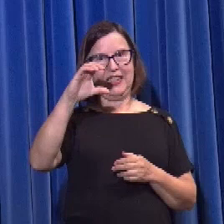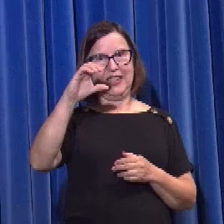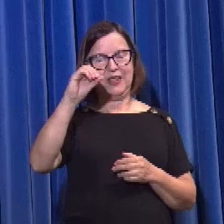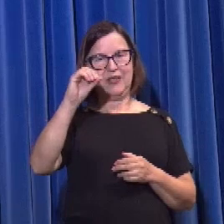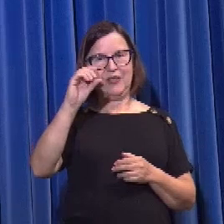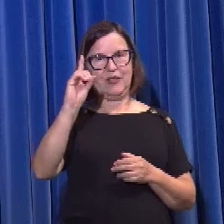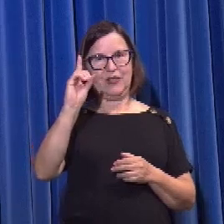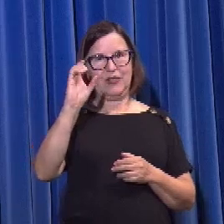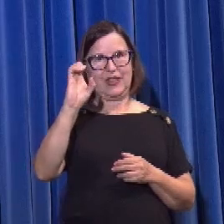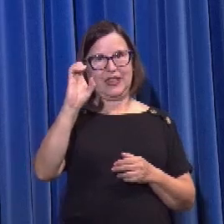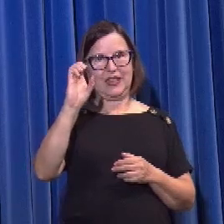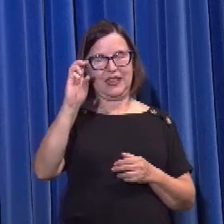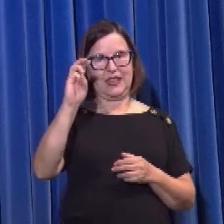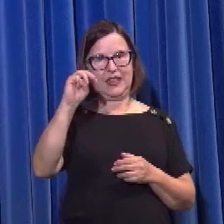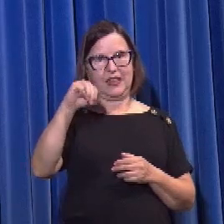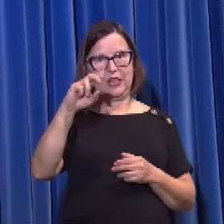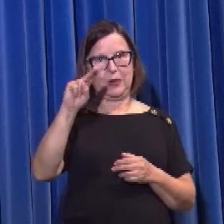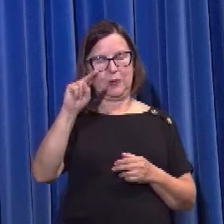religioso.